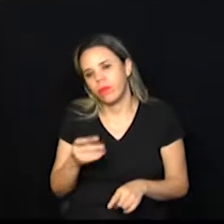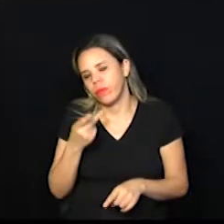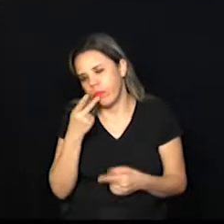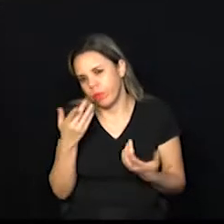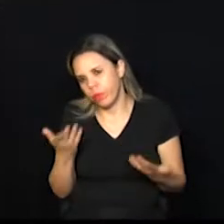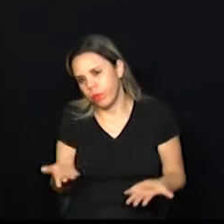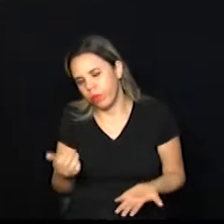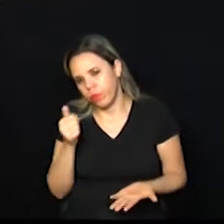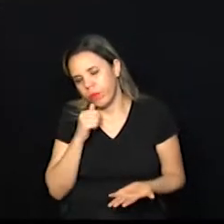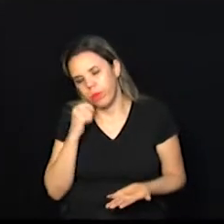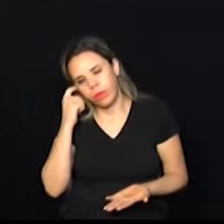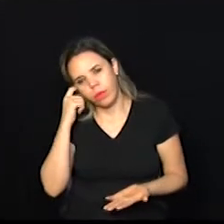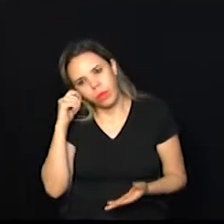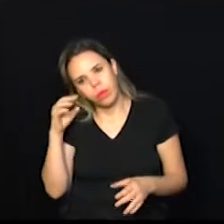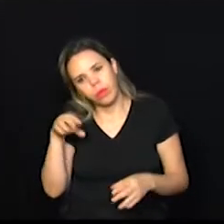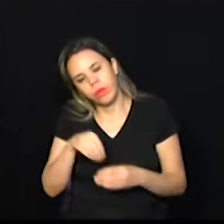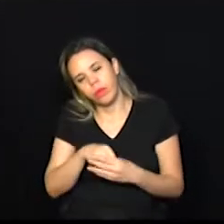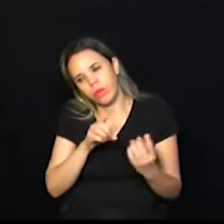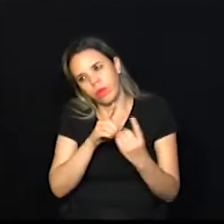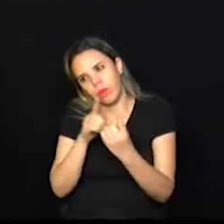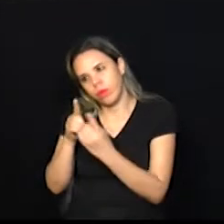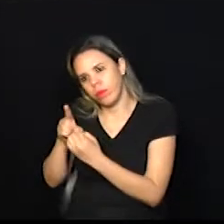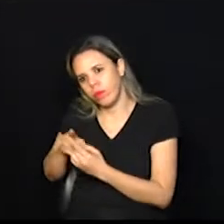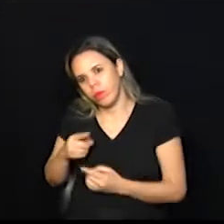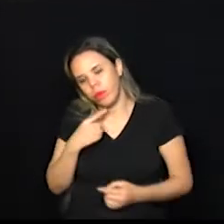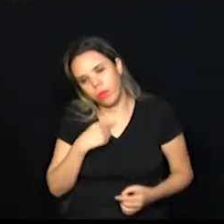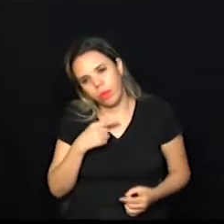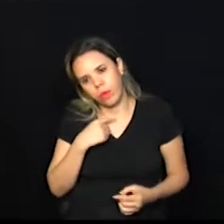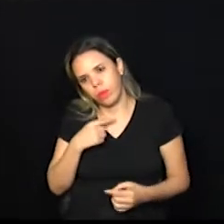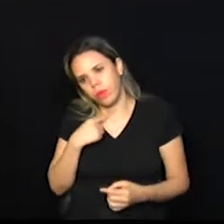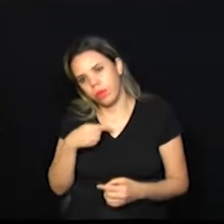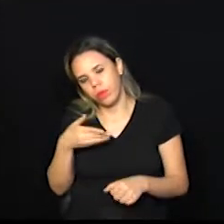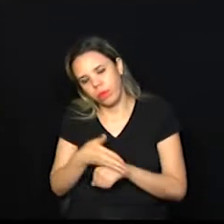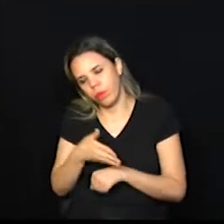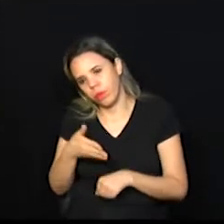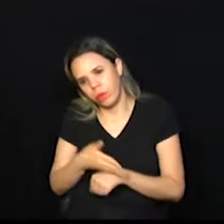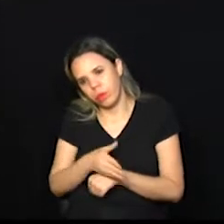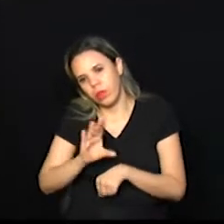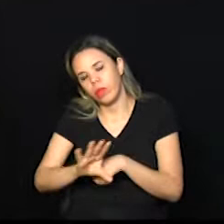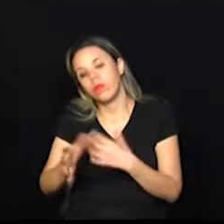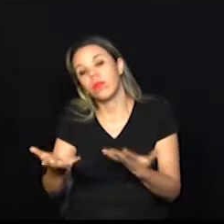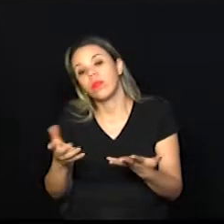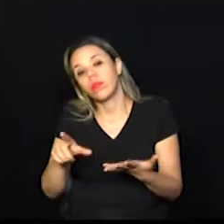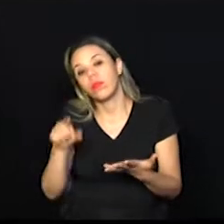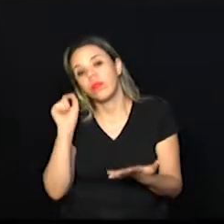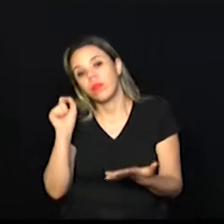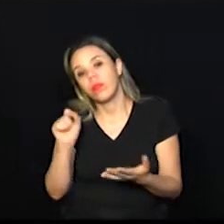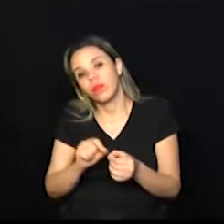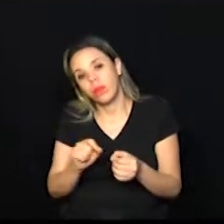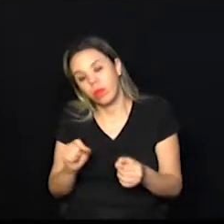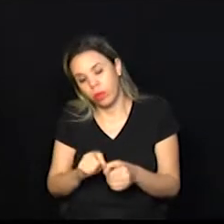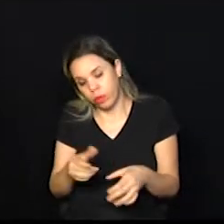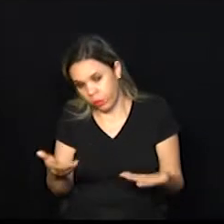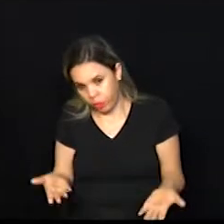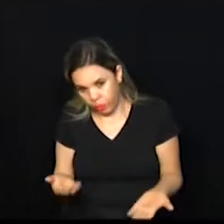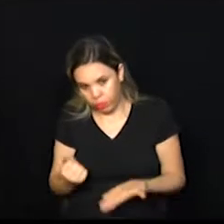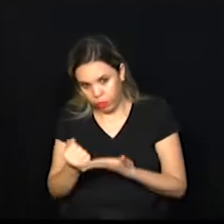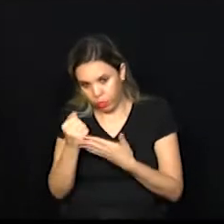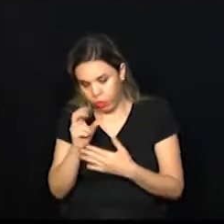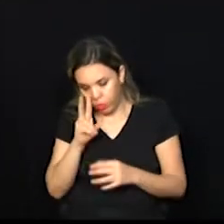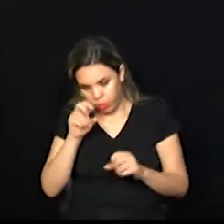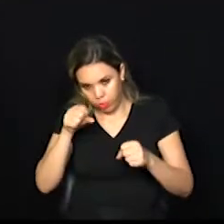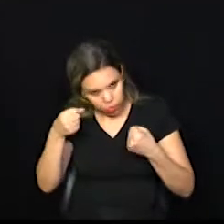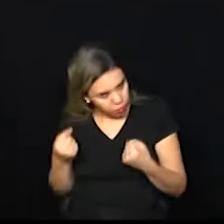que essa mulher tem que estar dentro do serviço, estar com a vontade de estar ali, que curso ela gostaria de estar fazendo e se